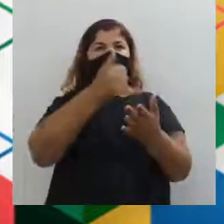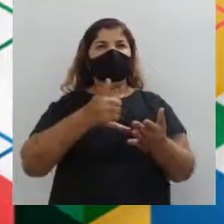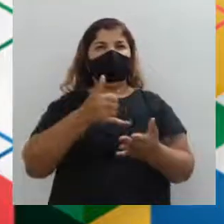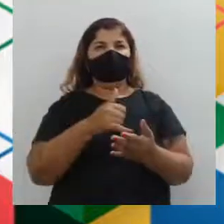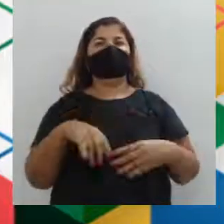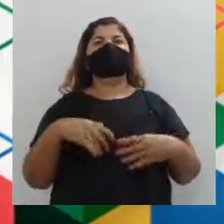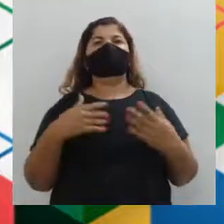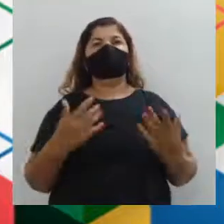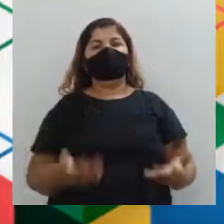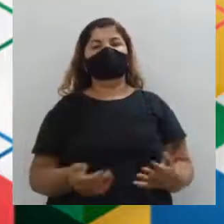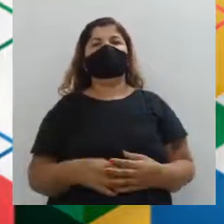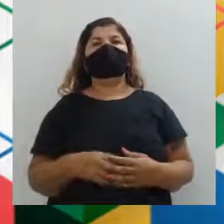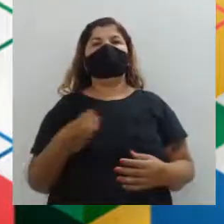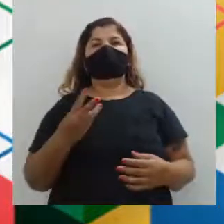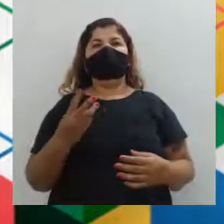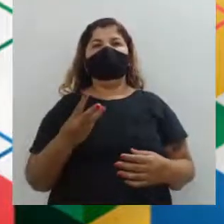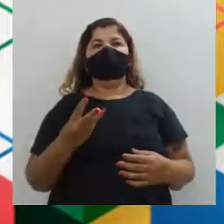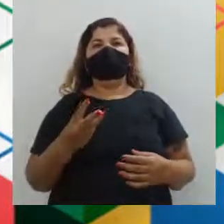Terceiro quadrinho,